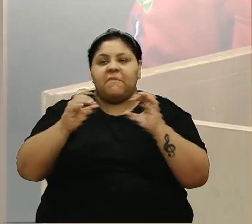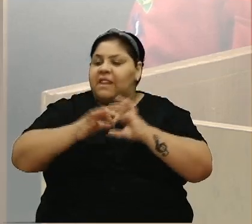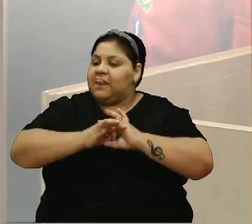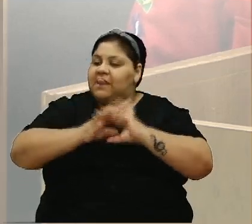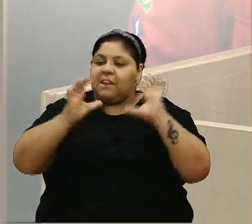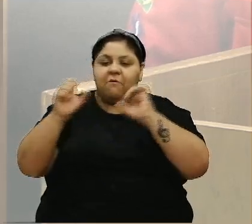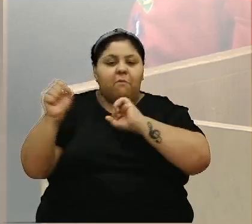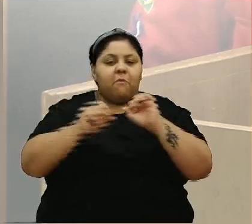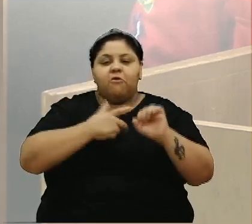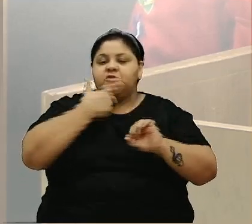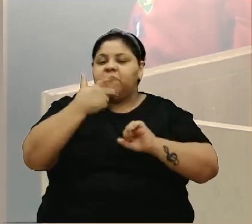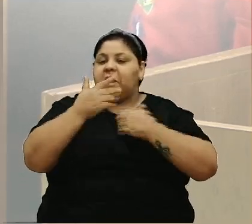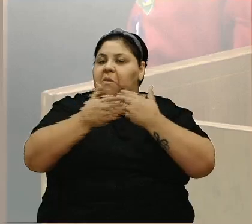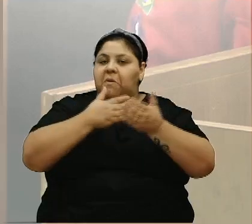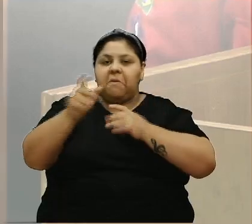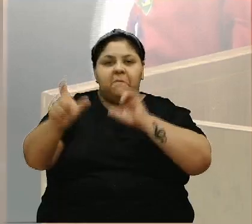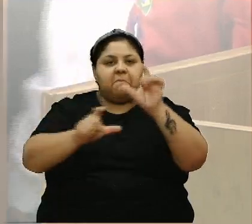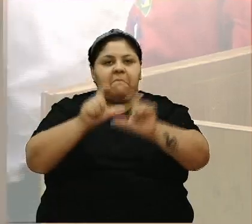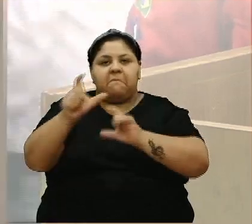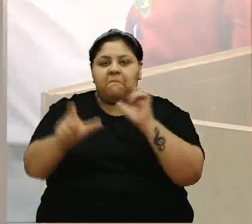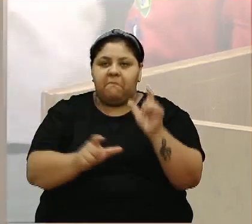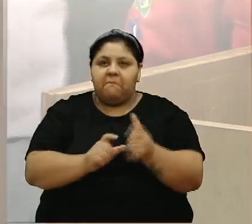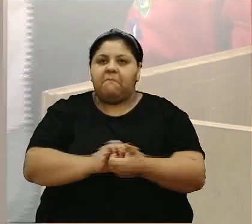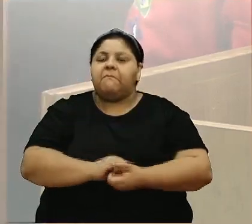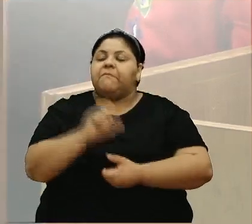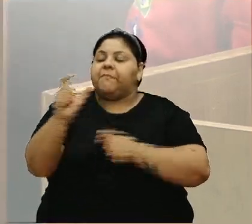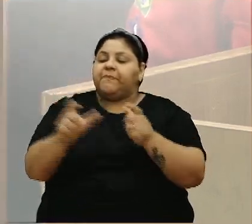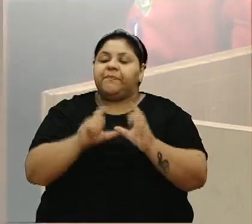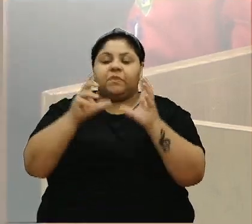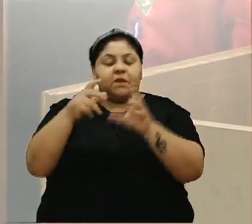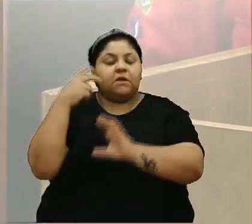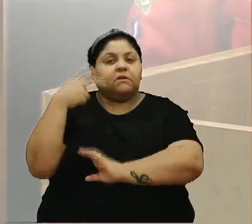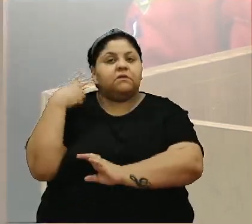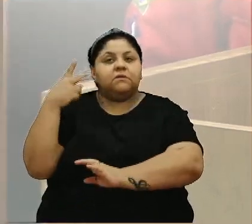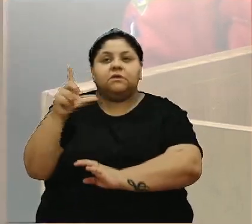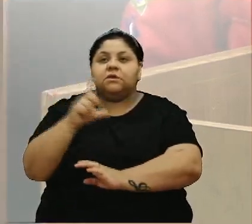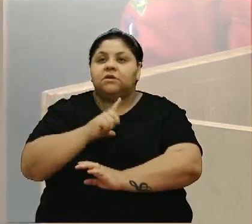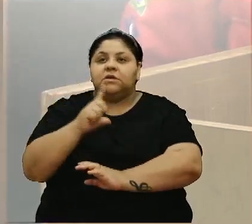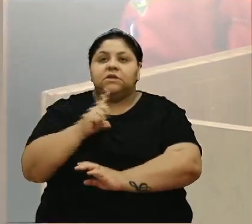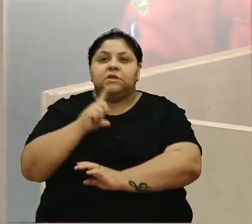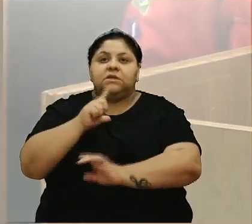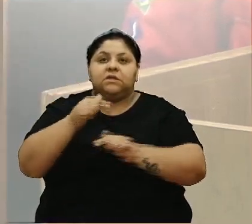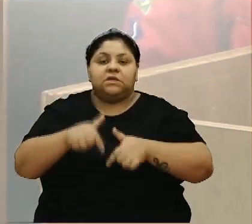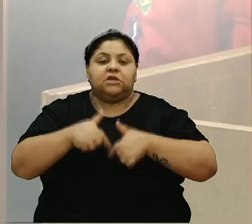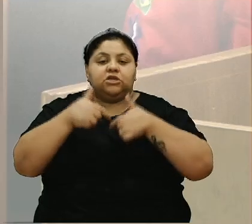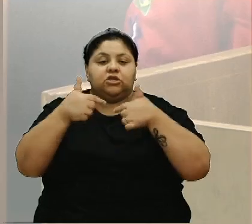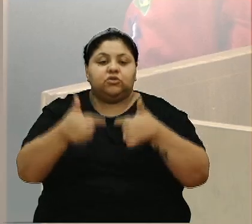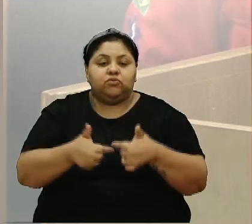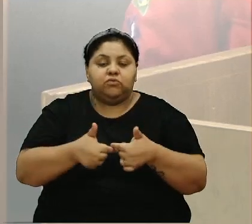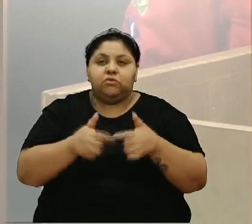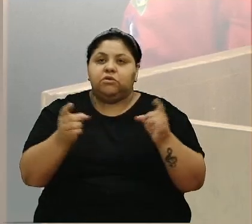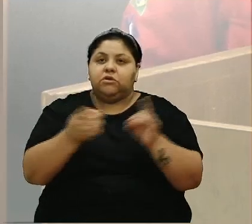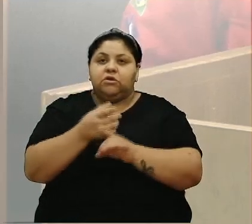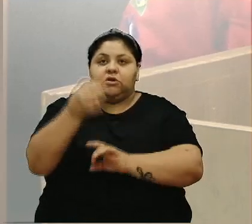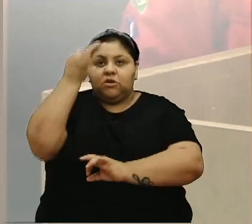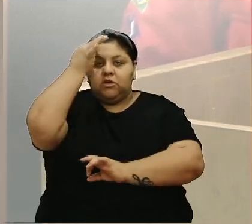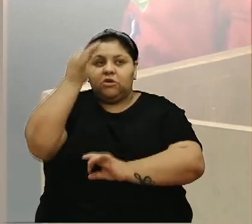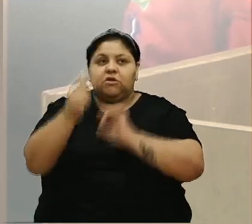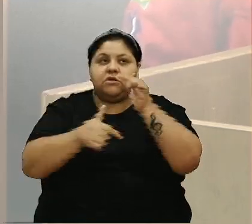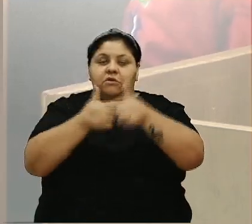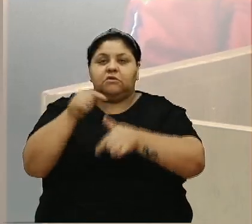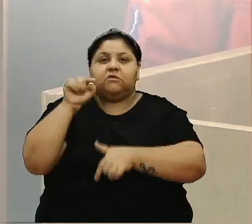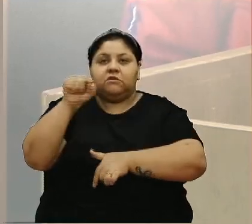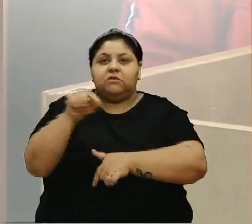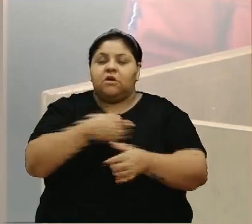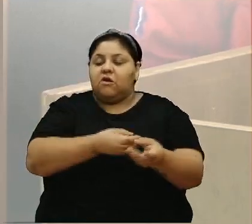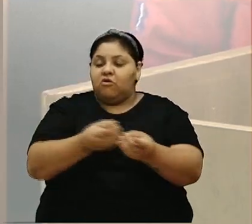você pode falar com quem você quiser. E as pessoas, todos os vereadores têm causas nobres e todos eles vão entender que o trabalho de vocês é